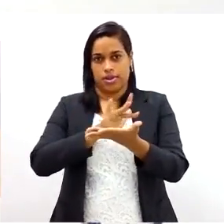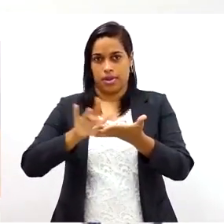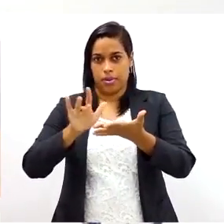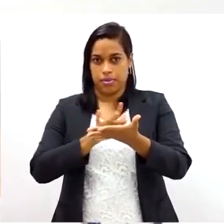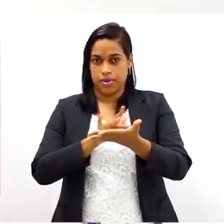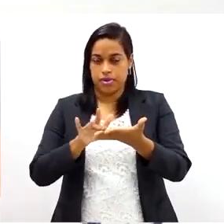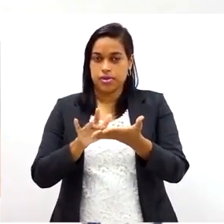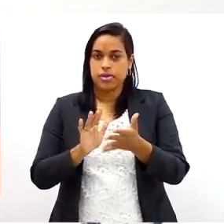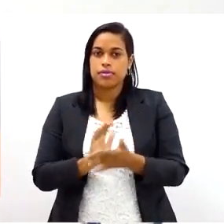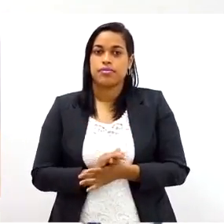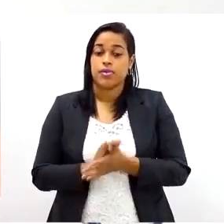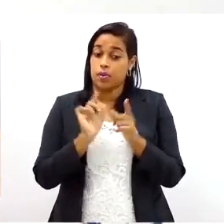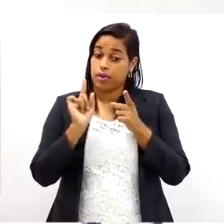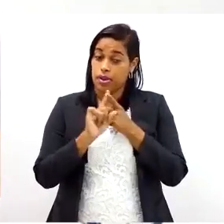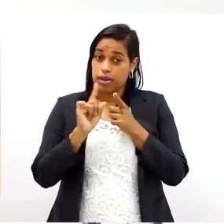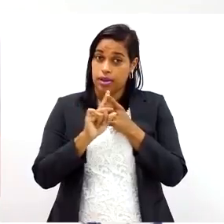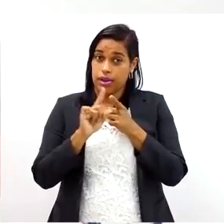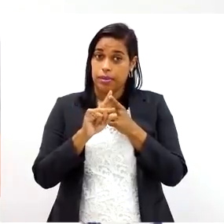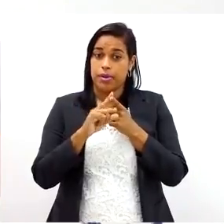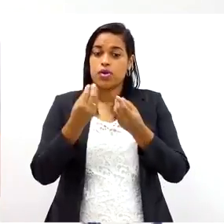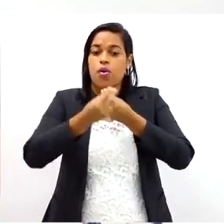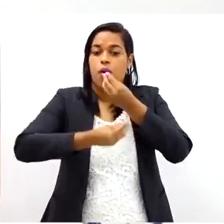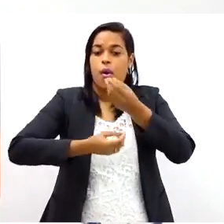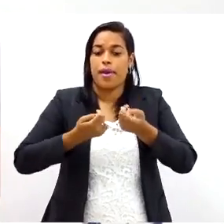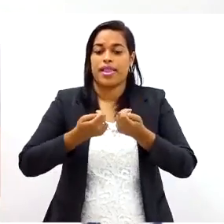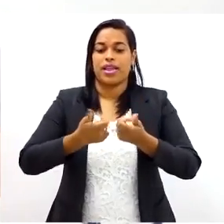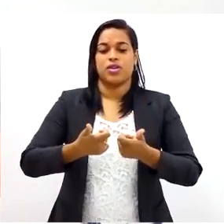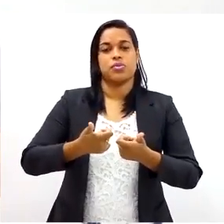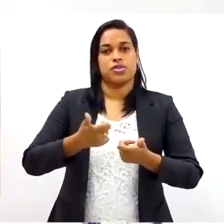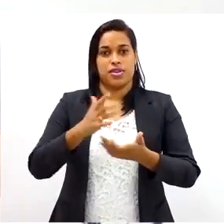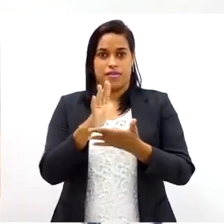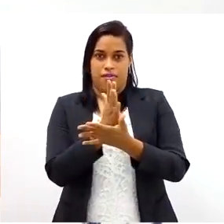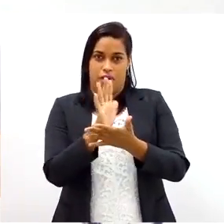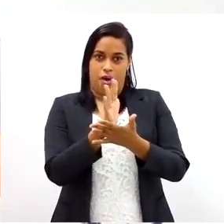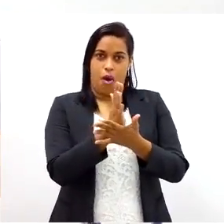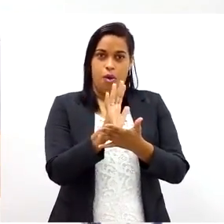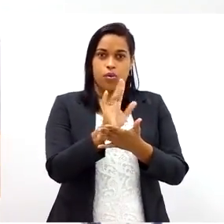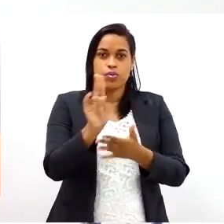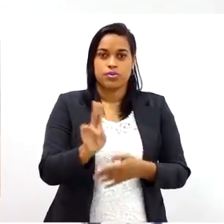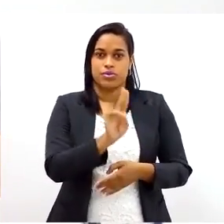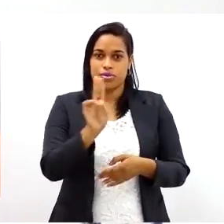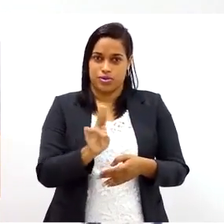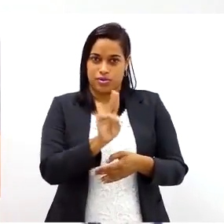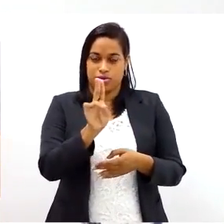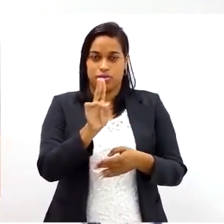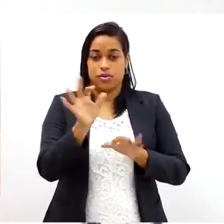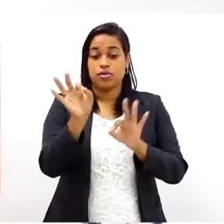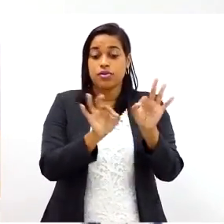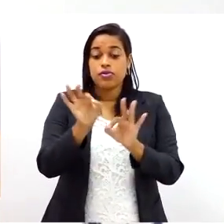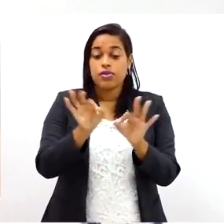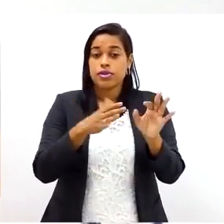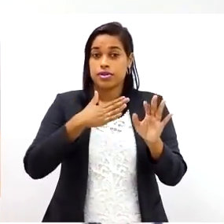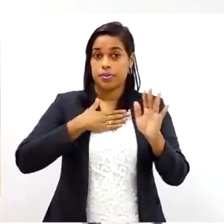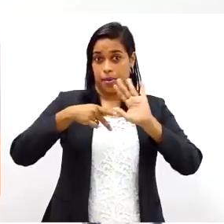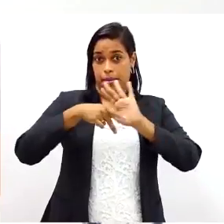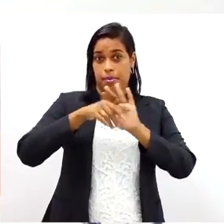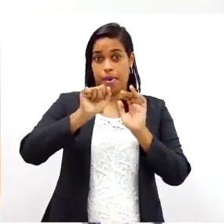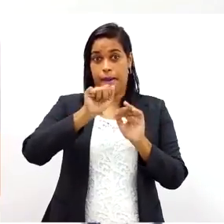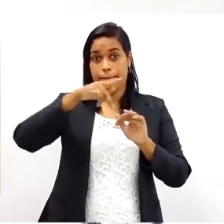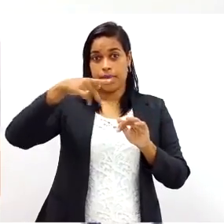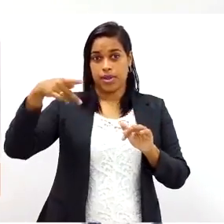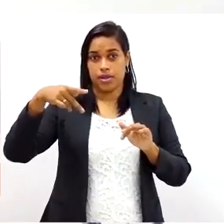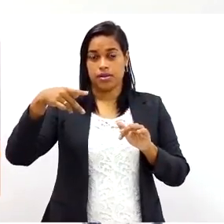Eu também vou trabalhar em cima da disposição dos elementos nessa tela. Então, quando eu estou construindo um aplicativo, eu tenho que saber onde vai